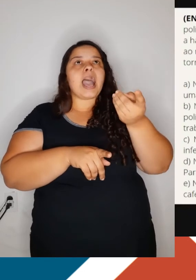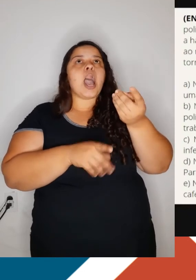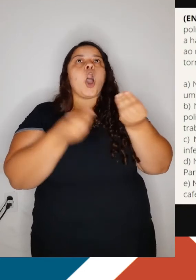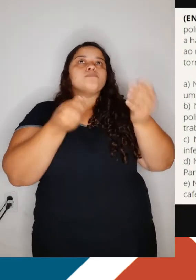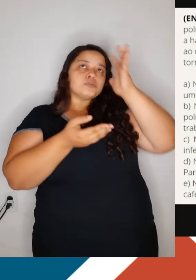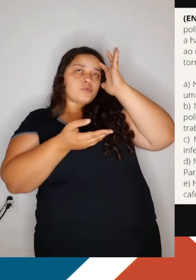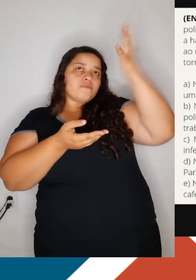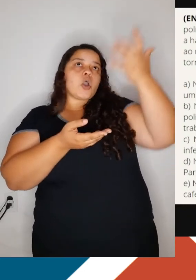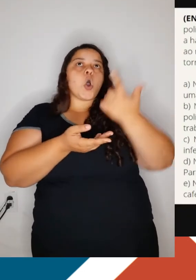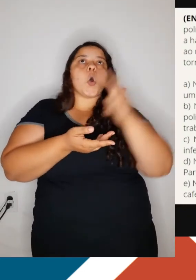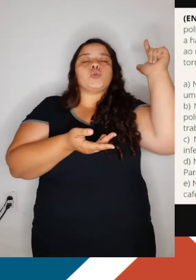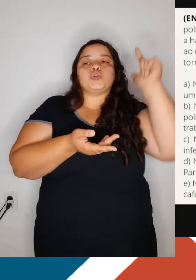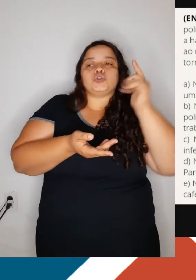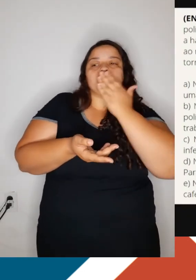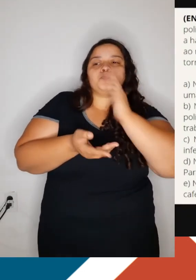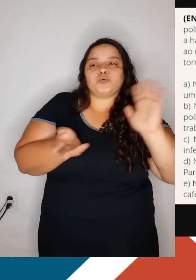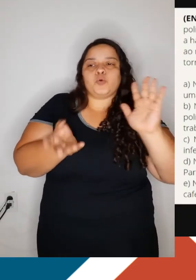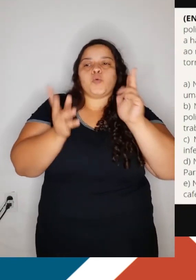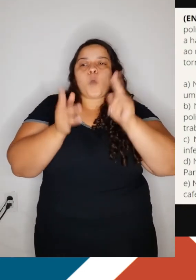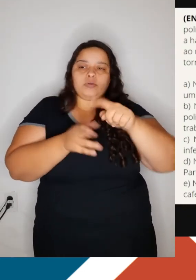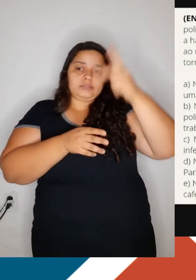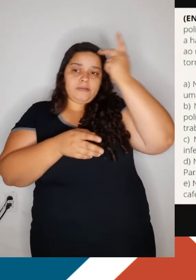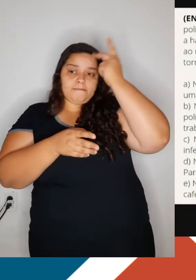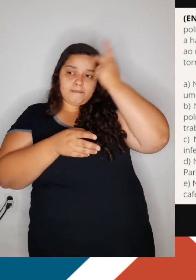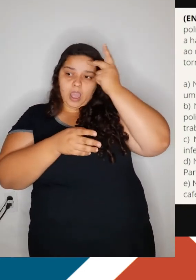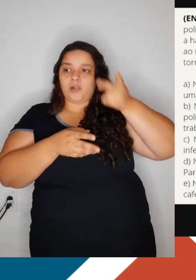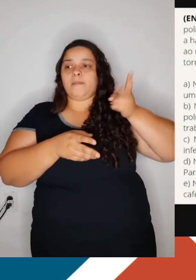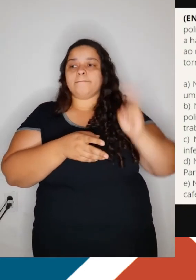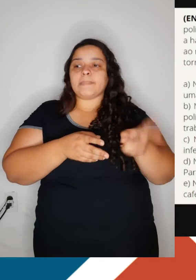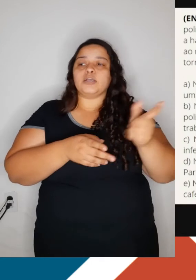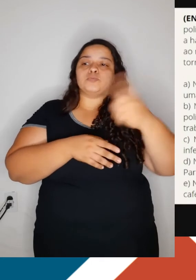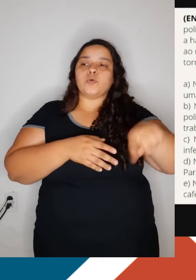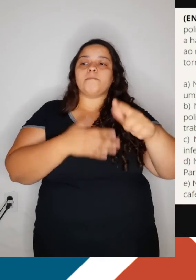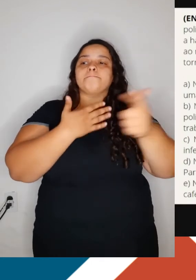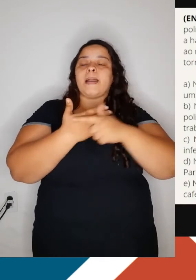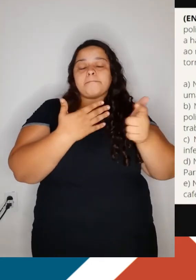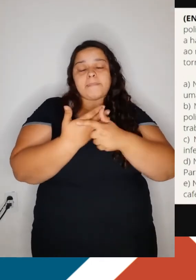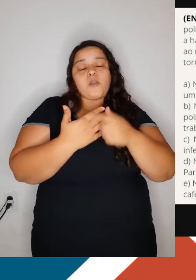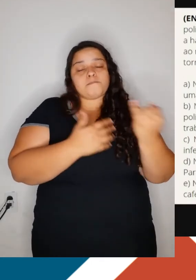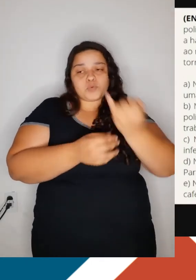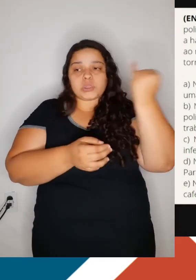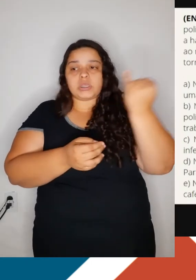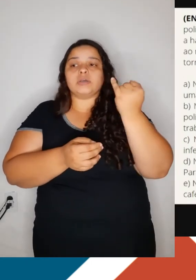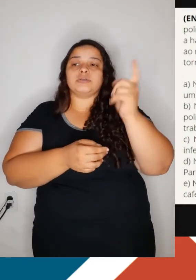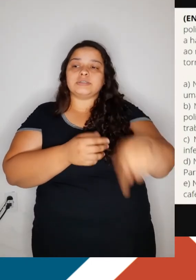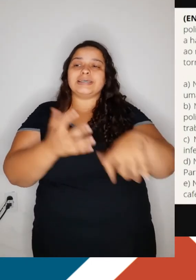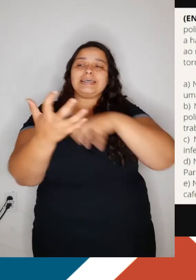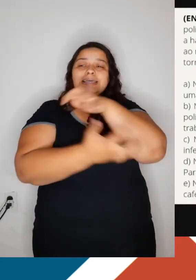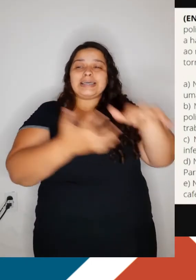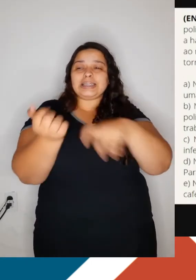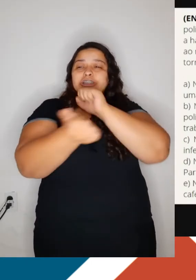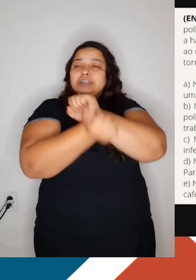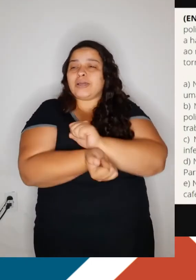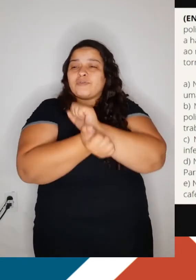de lograr uma solução alternativa, caso típico de São Paulo, desempenharam ao mesmo tempo papel relevante. A